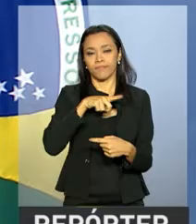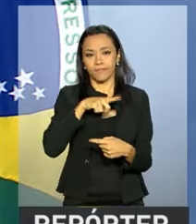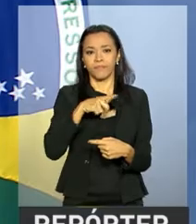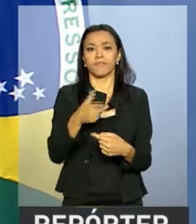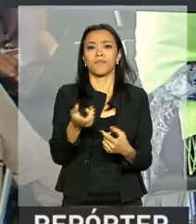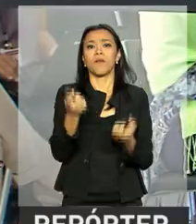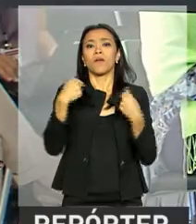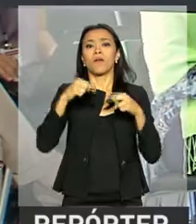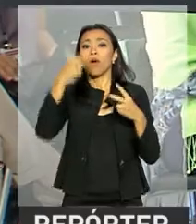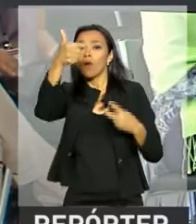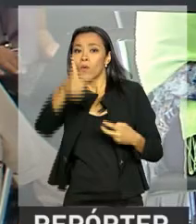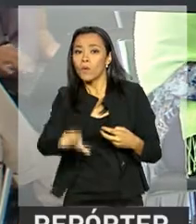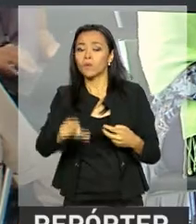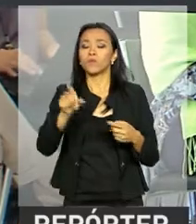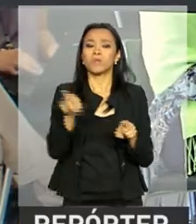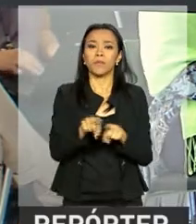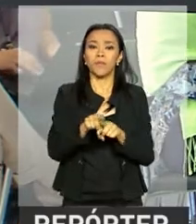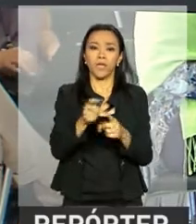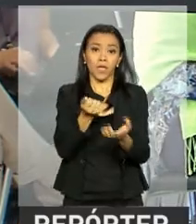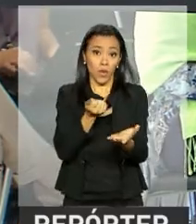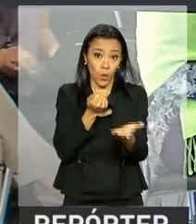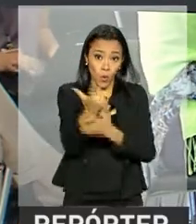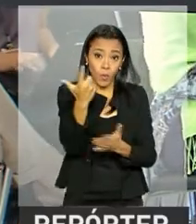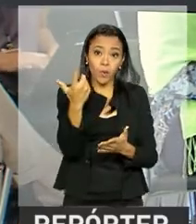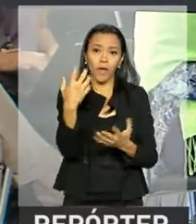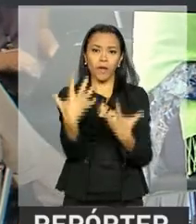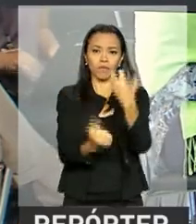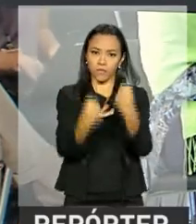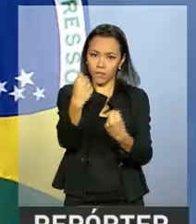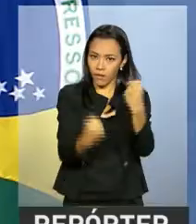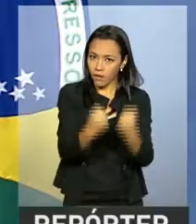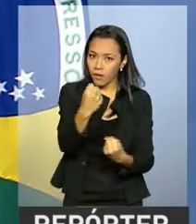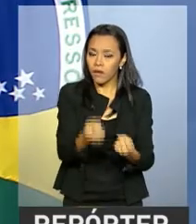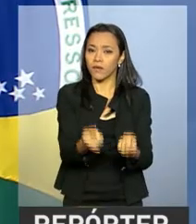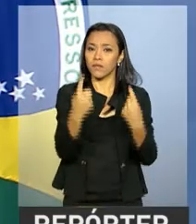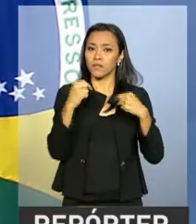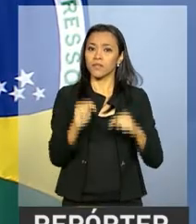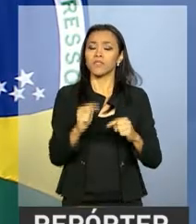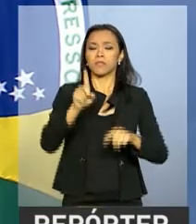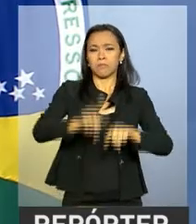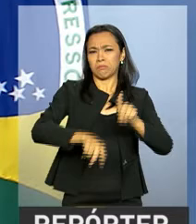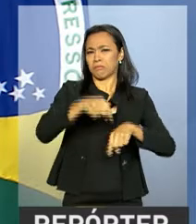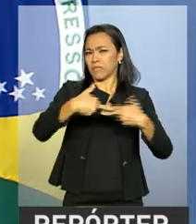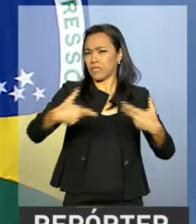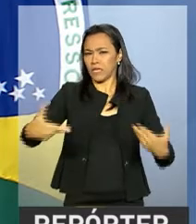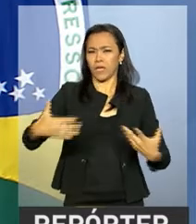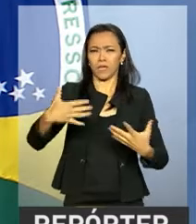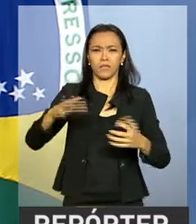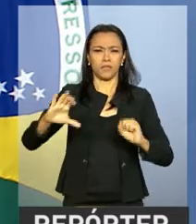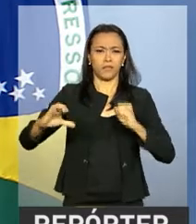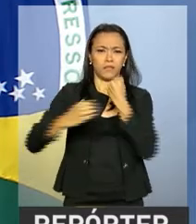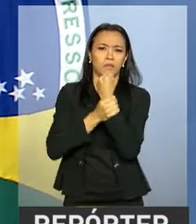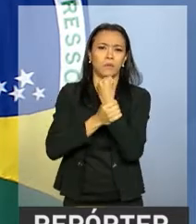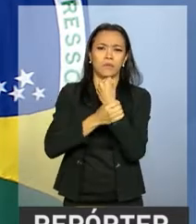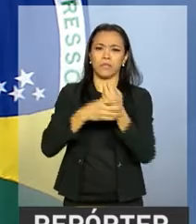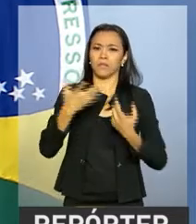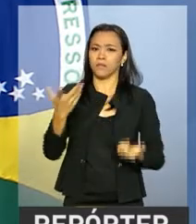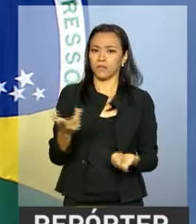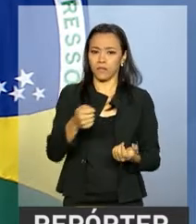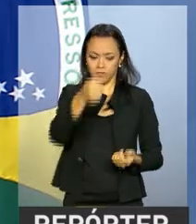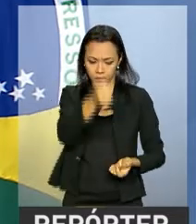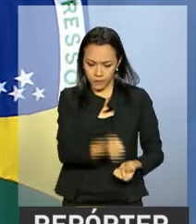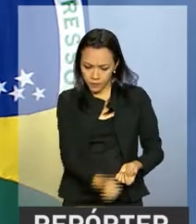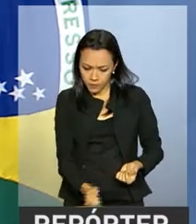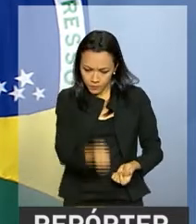disso será possível aquisição de veículos equipamentos de segurança para usar os penitenciários e o